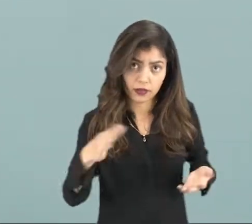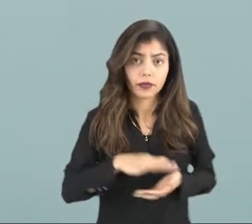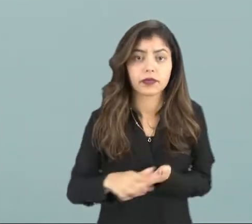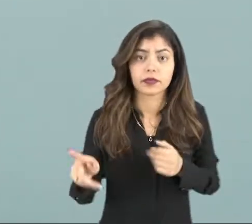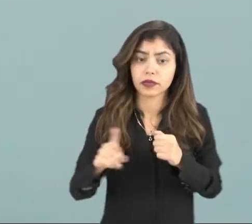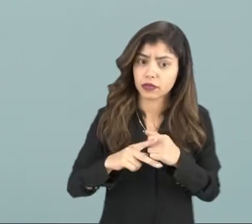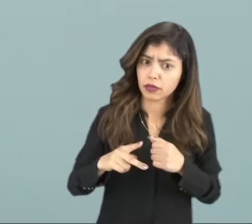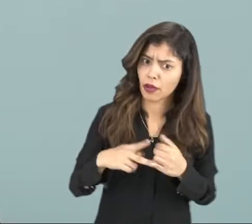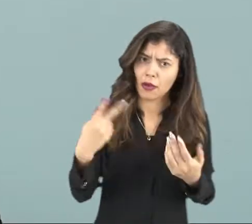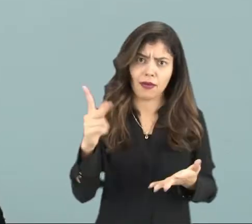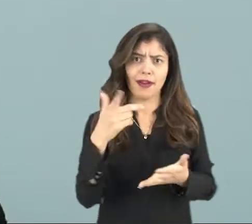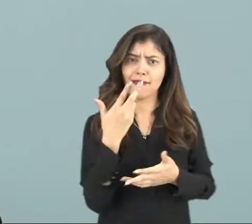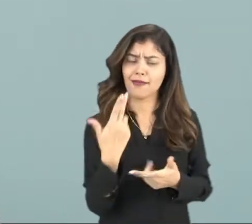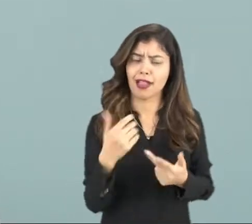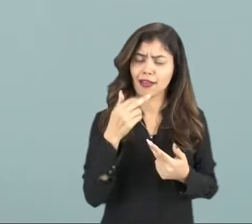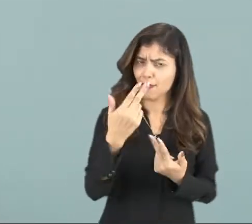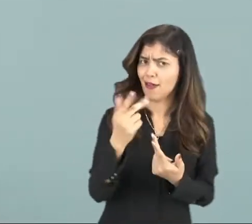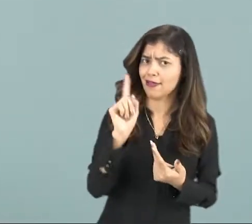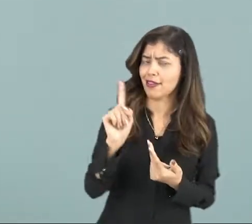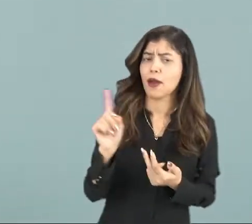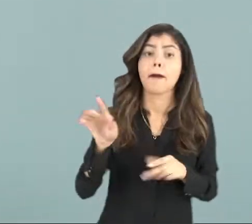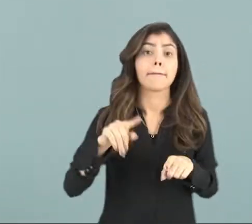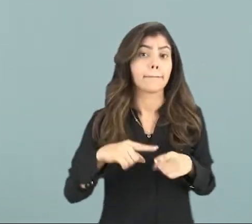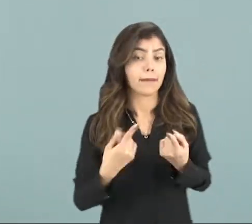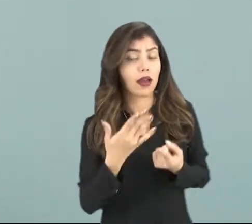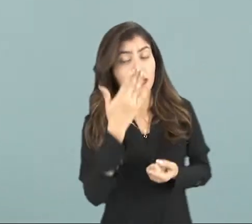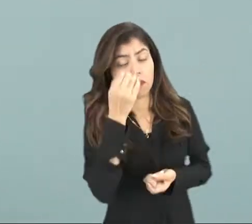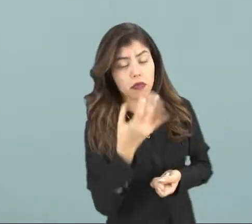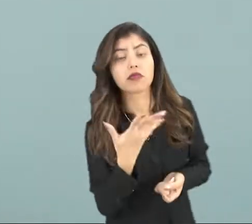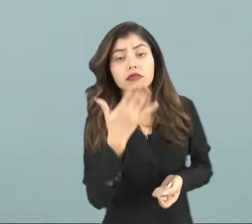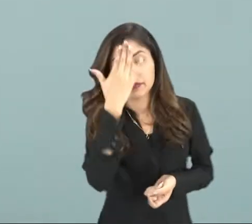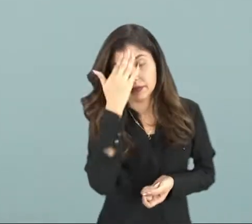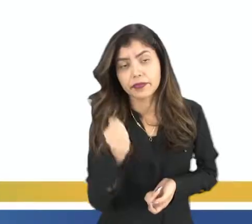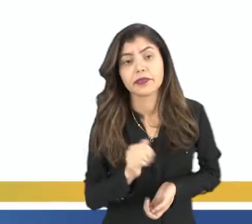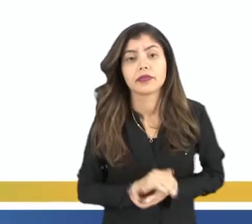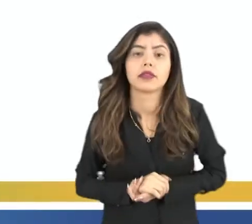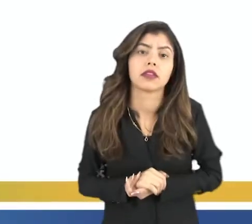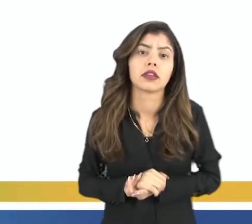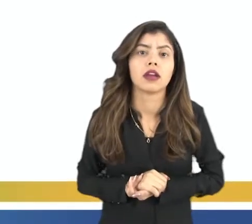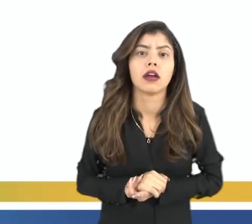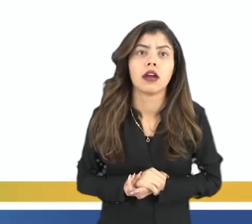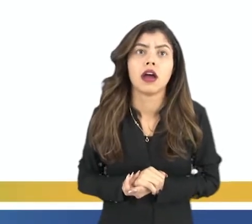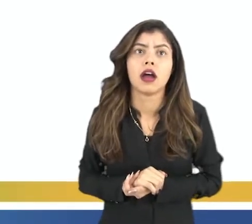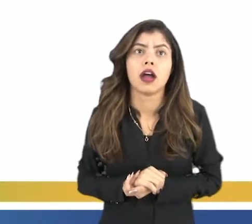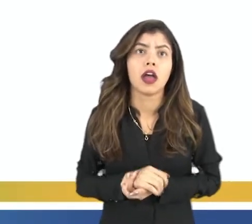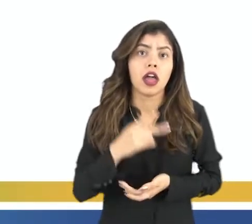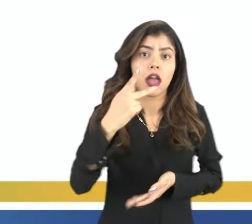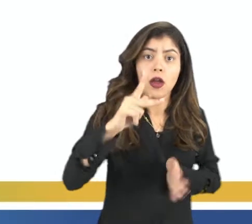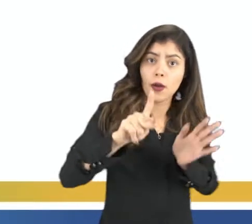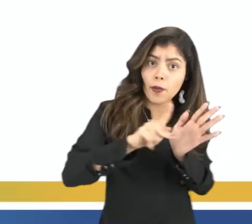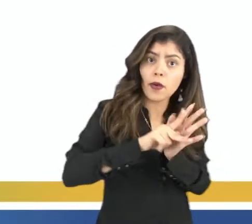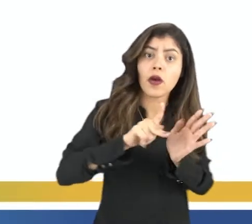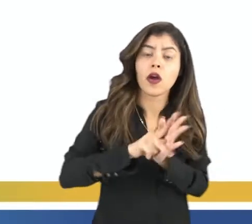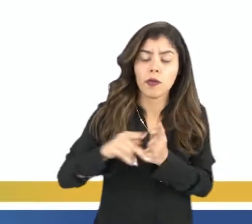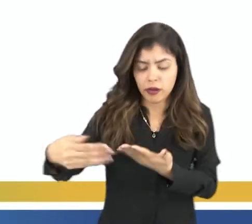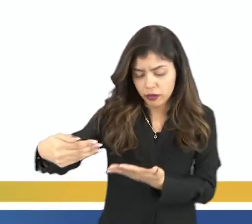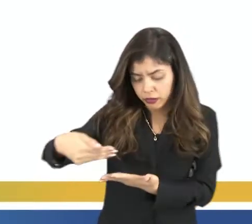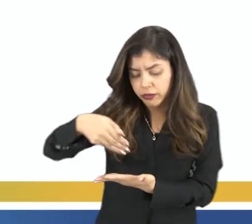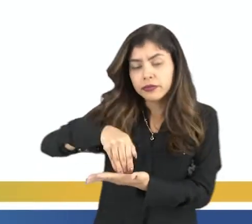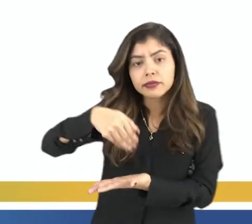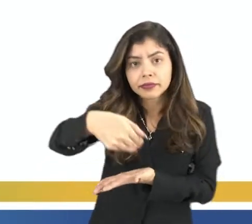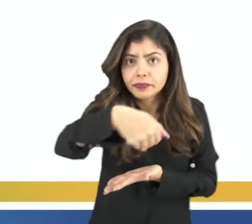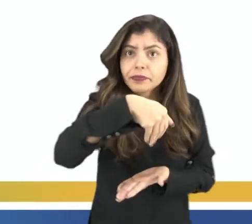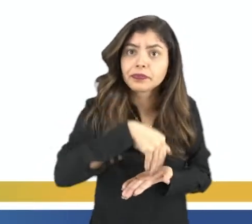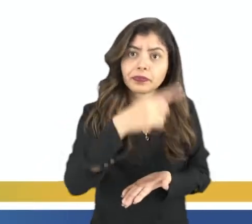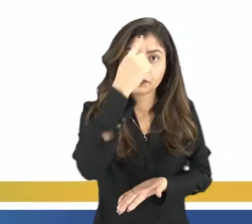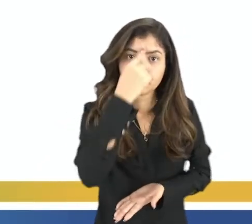pronúncia, você não tem obrigação, mas é bom você saber. Esse self é de você se autosservir, tá? Então, eu coloquei